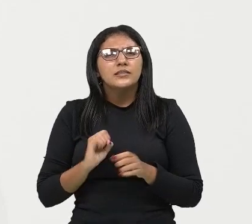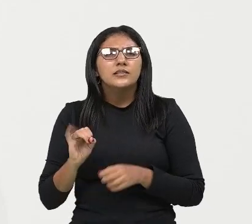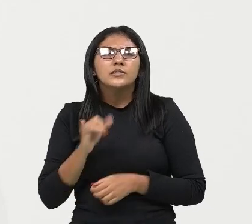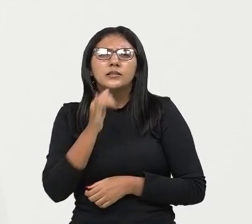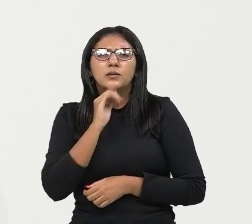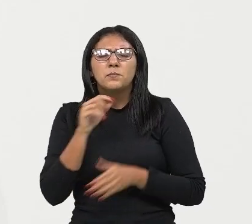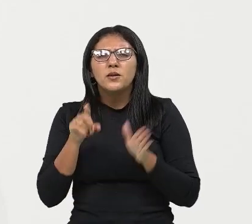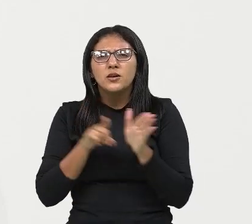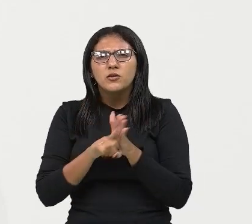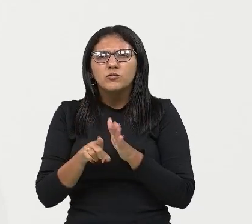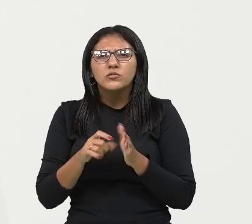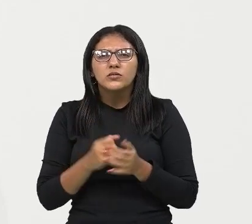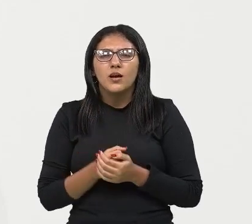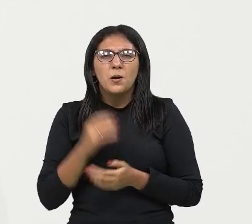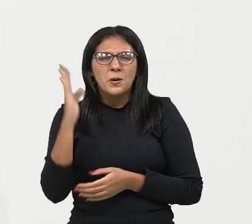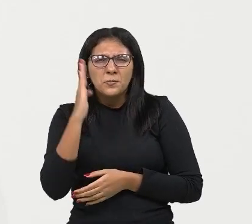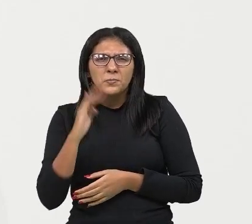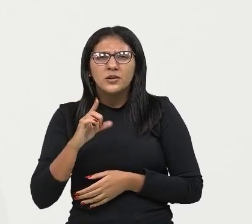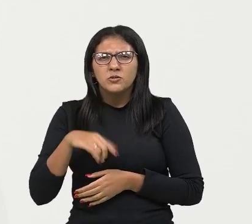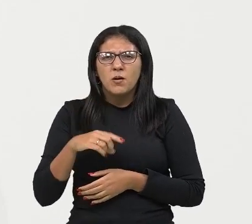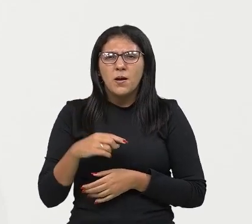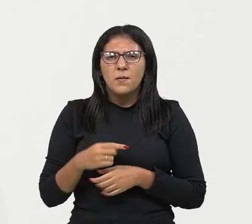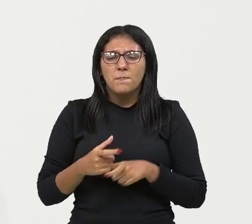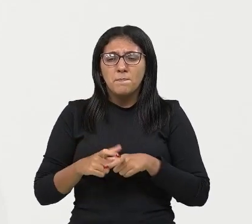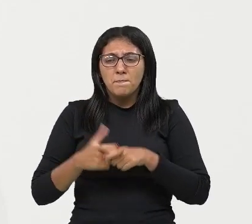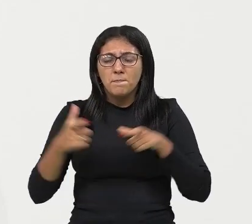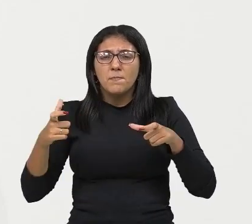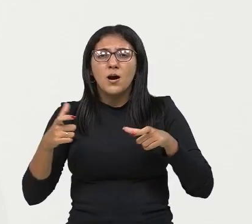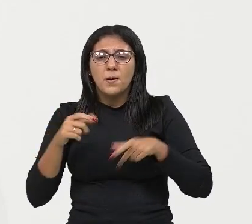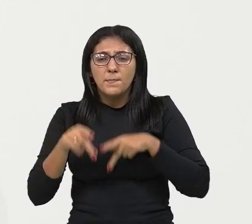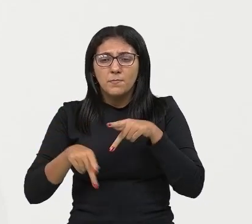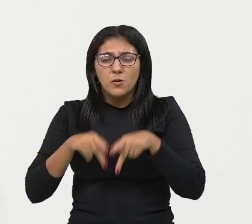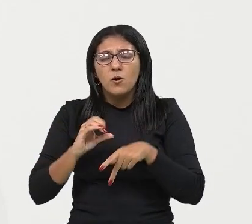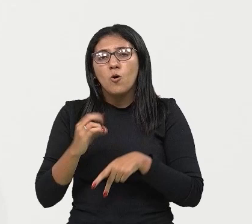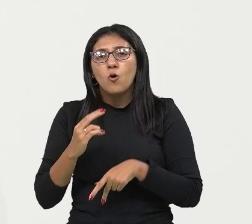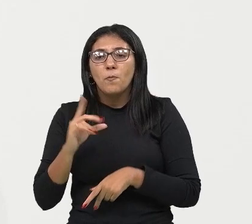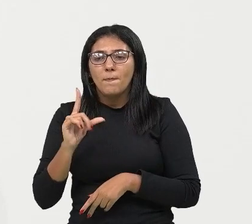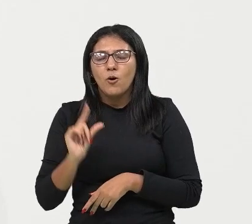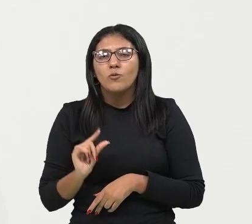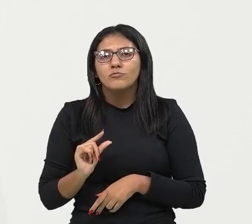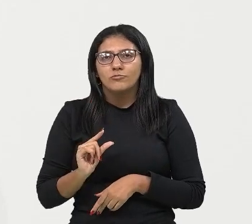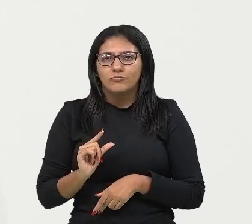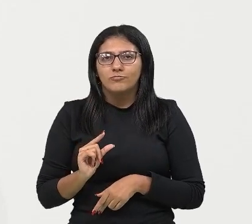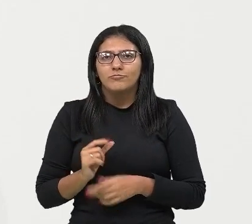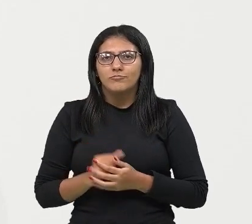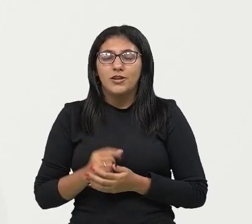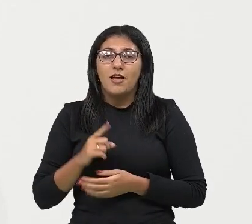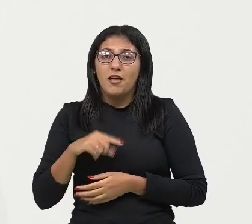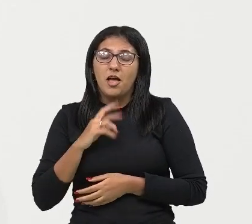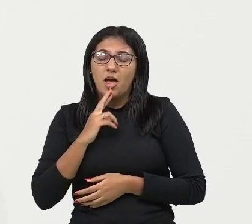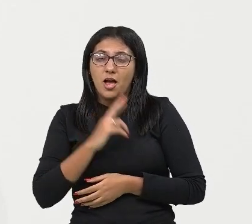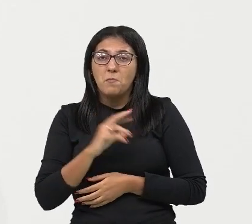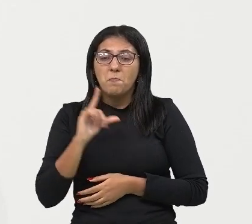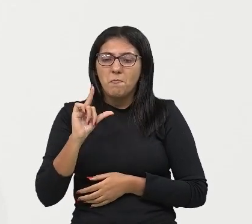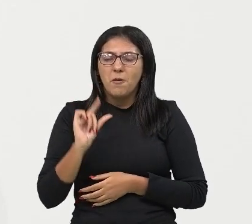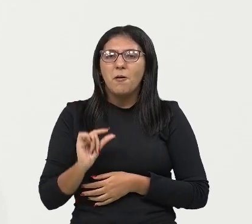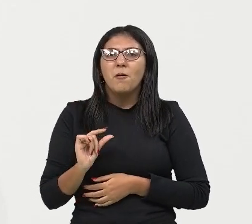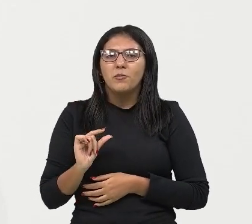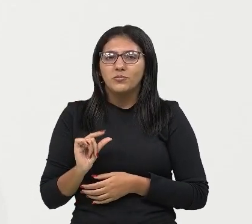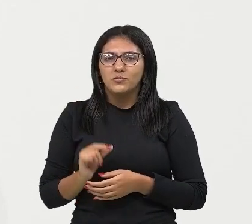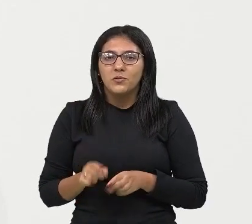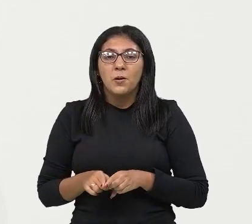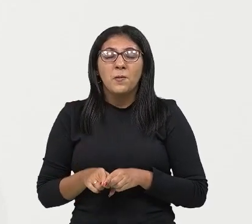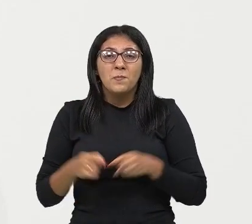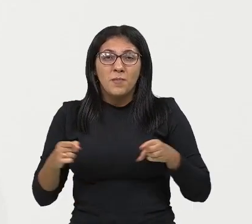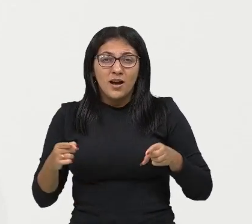o Brasil, ele é muito ou pouco povoado? O Brasil, ele é pouco povoado, porém,